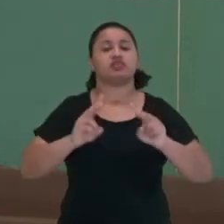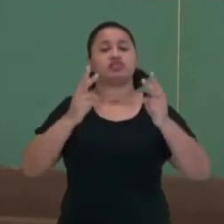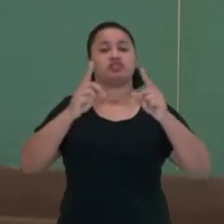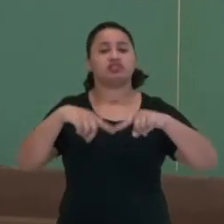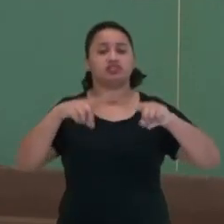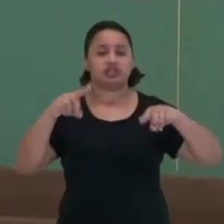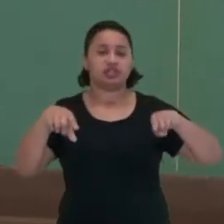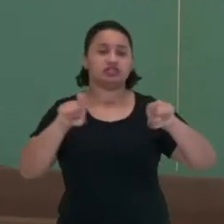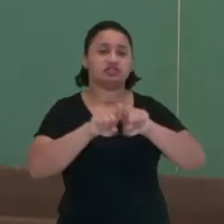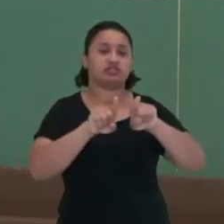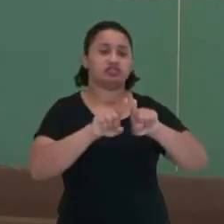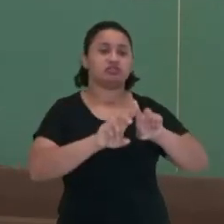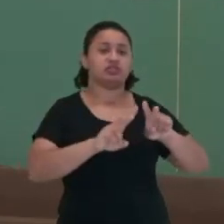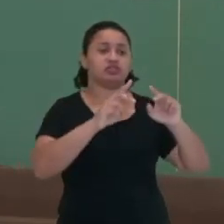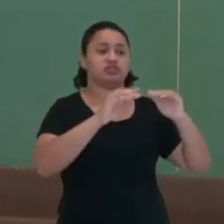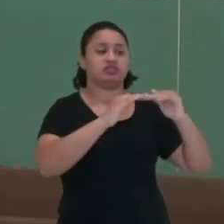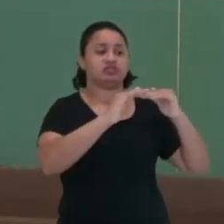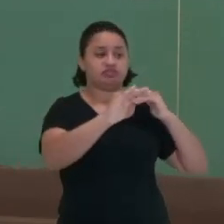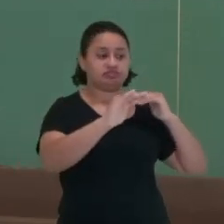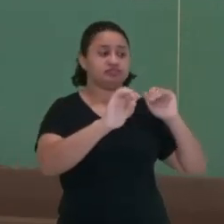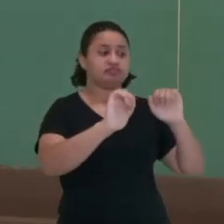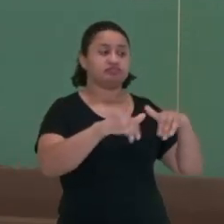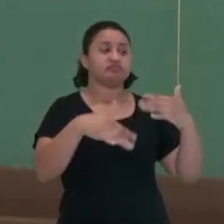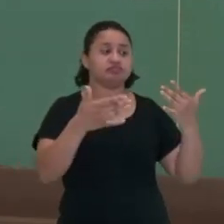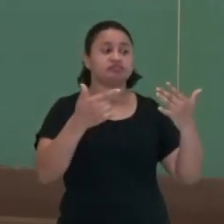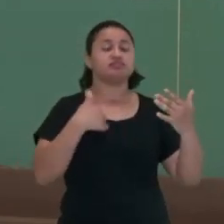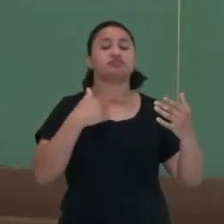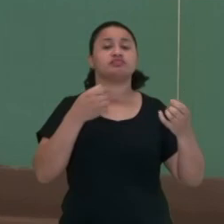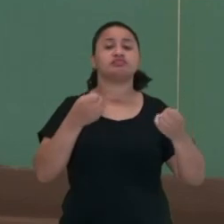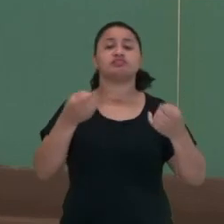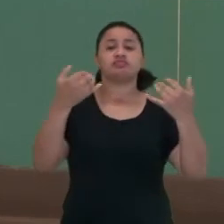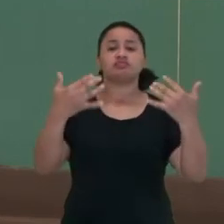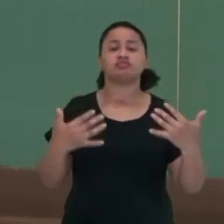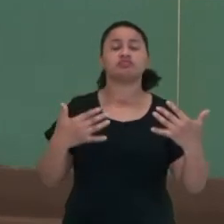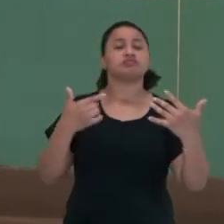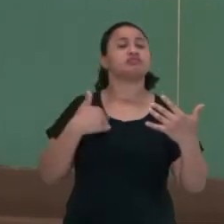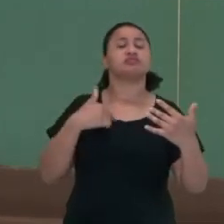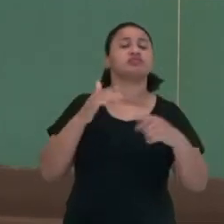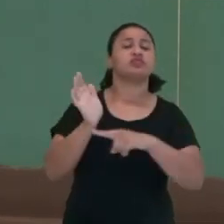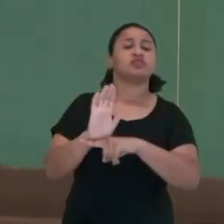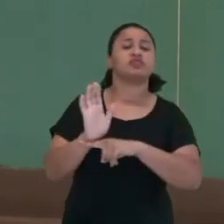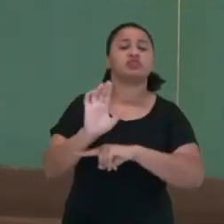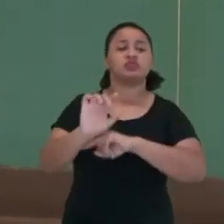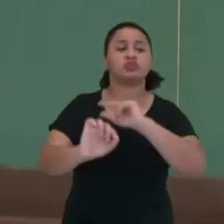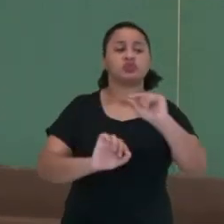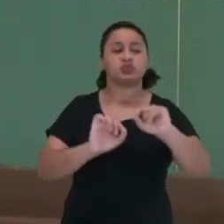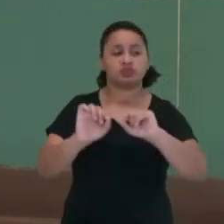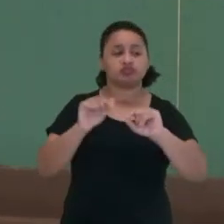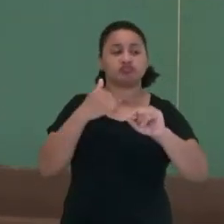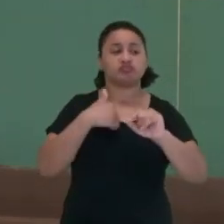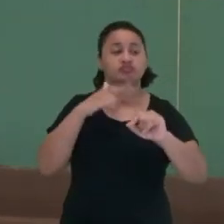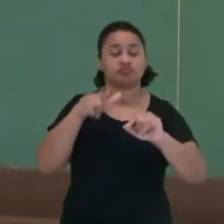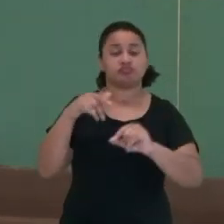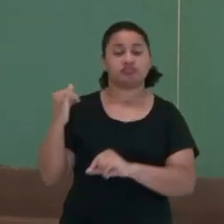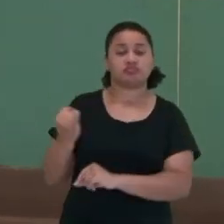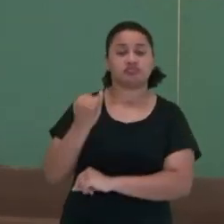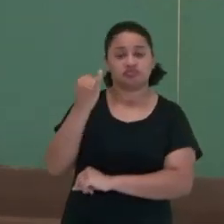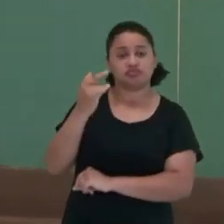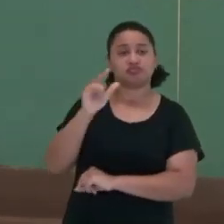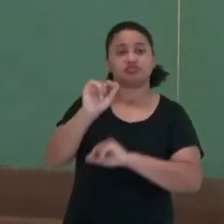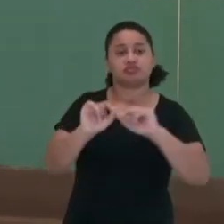fixos. Então, o que a gente falou neste vídeo? A gente falou que a importância